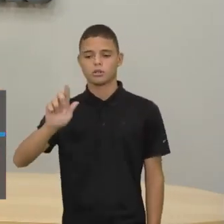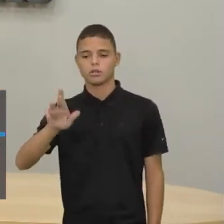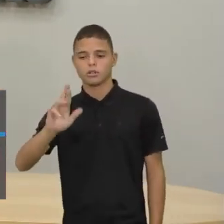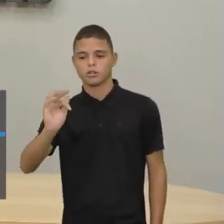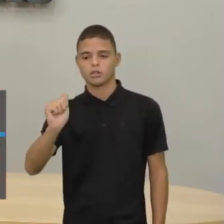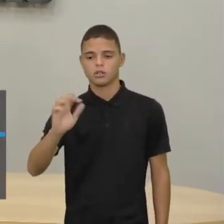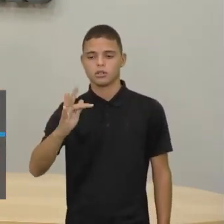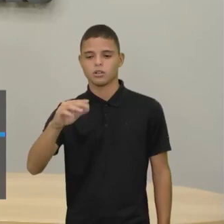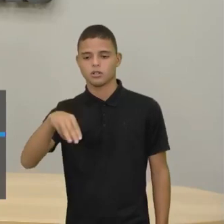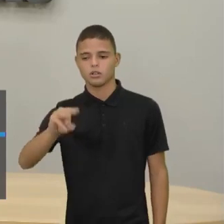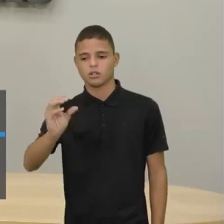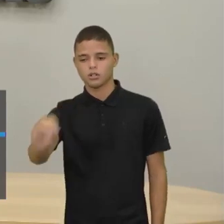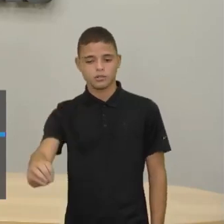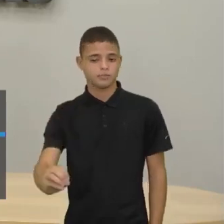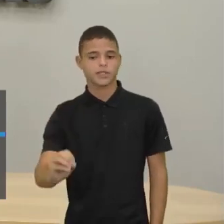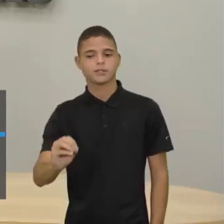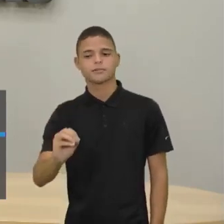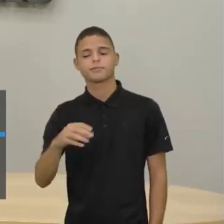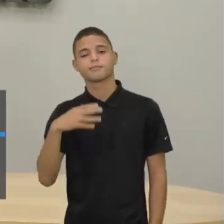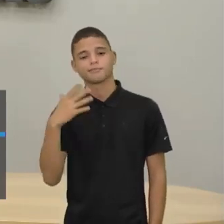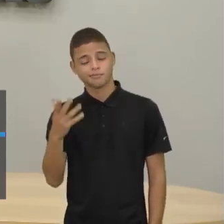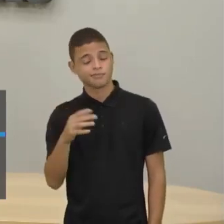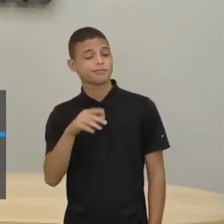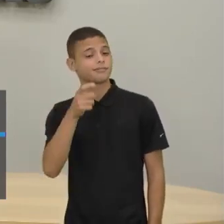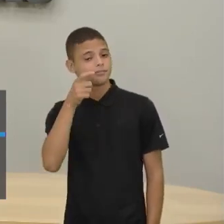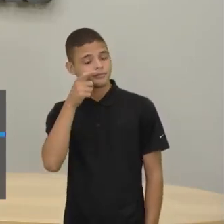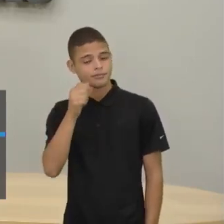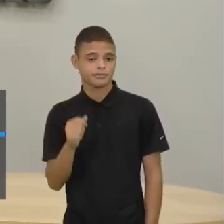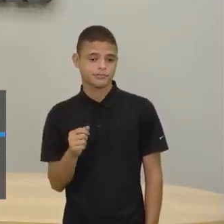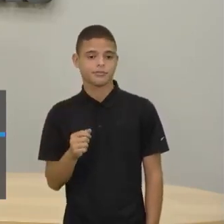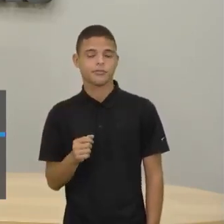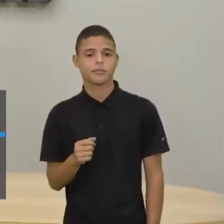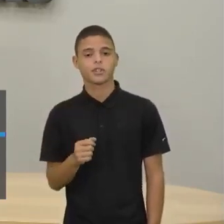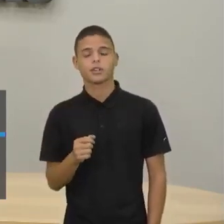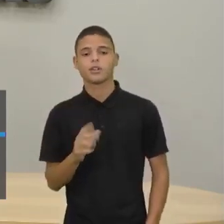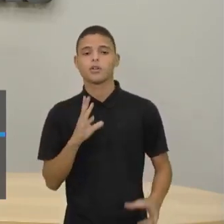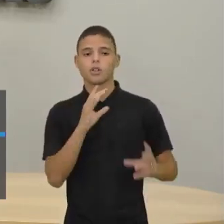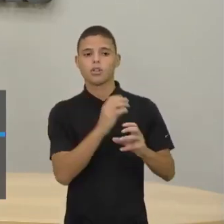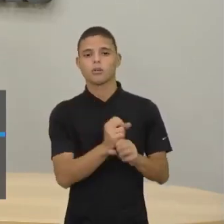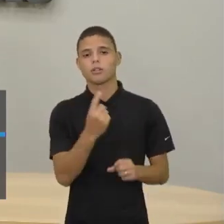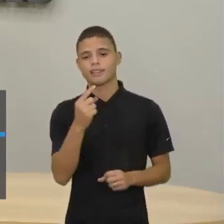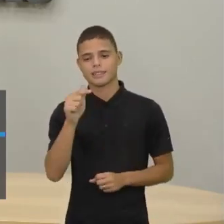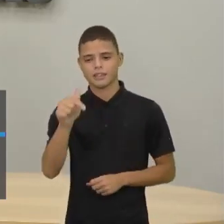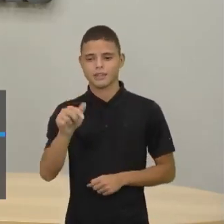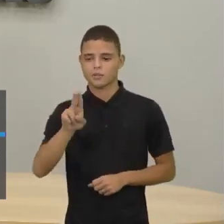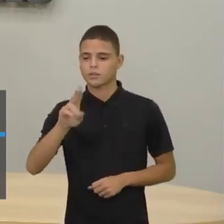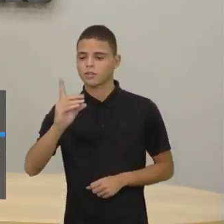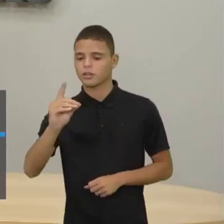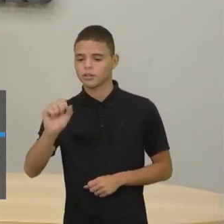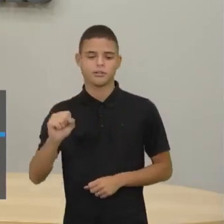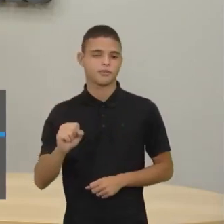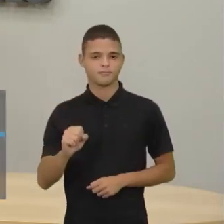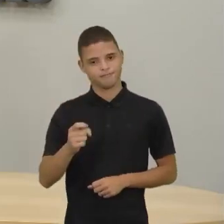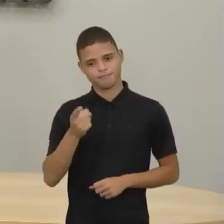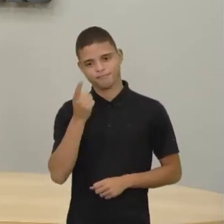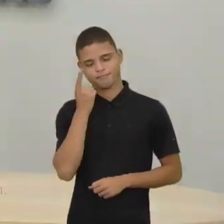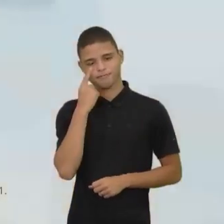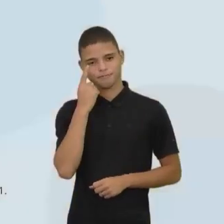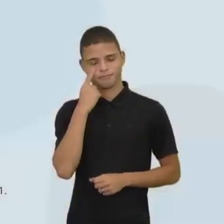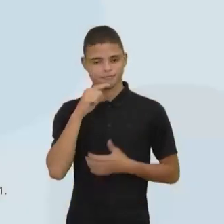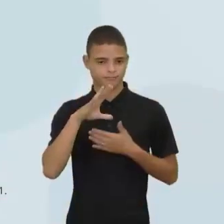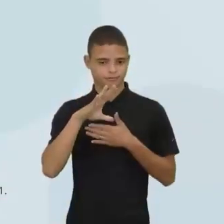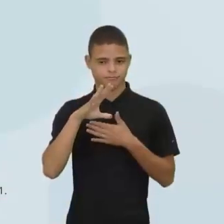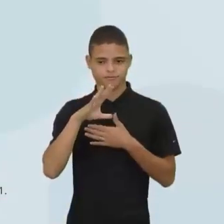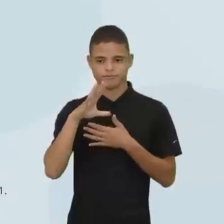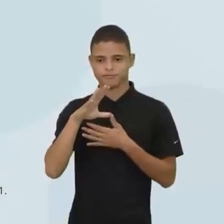trabalhar os ODS aí, são 17 ODS, a gente já viu boa parte deles aí no decorrer do ano. Vamos lá entrar aí no mapa que